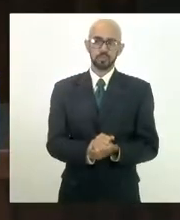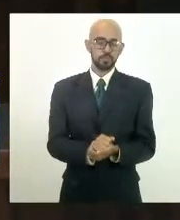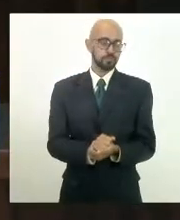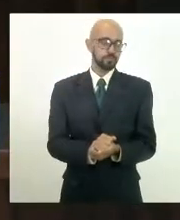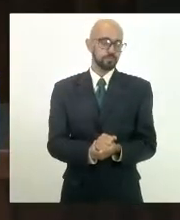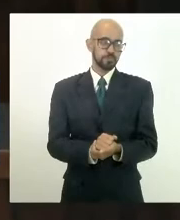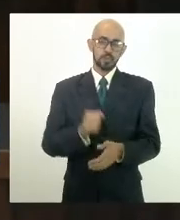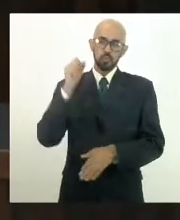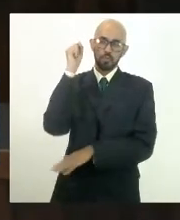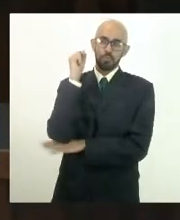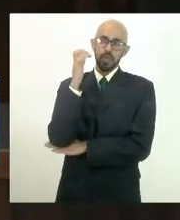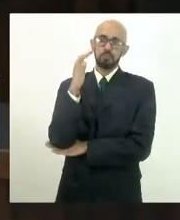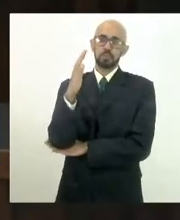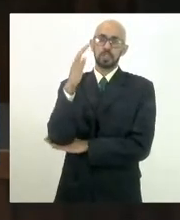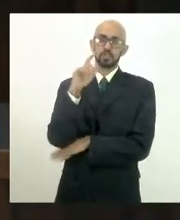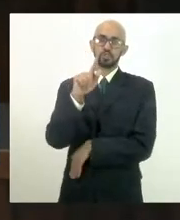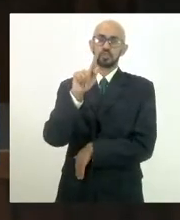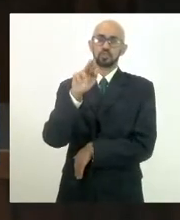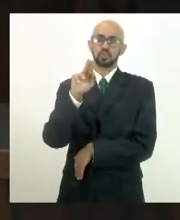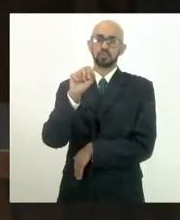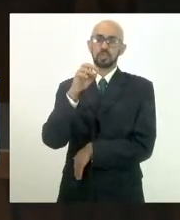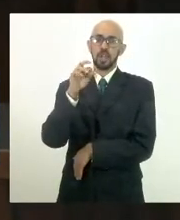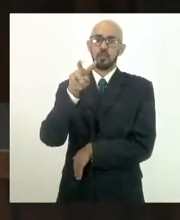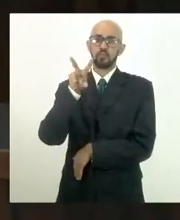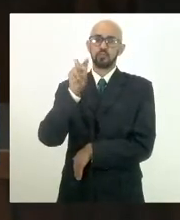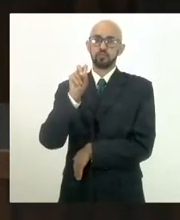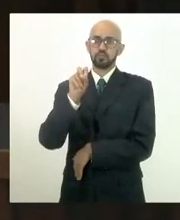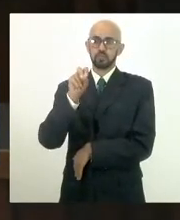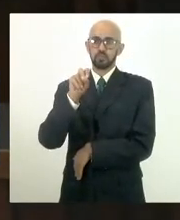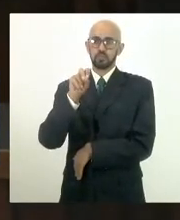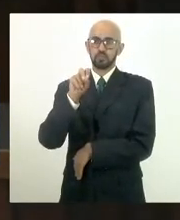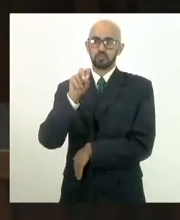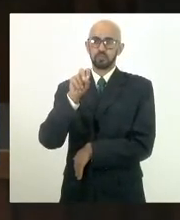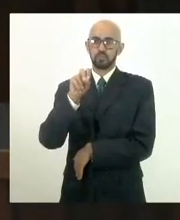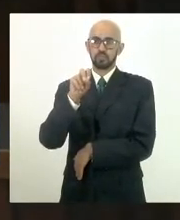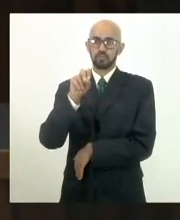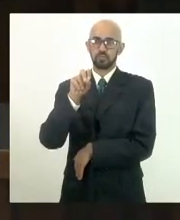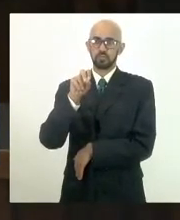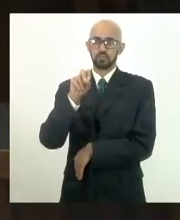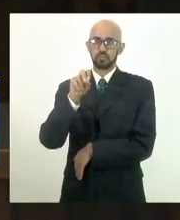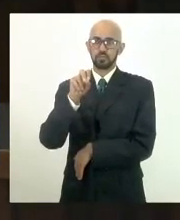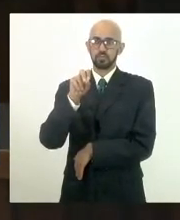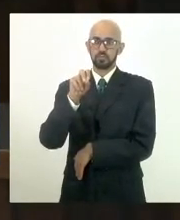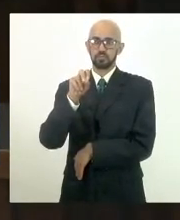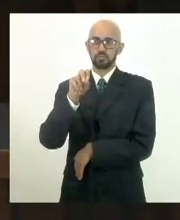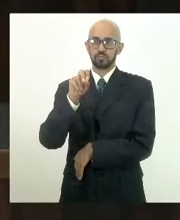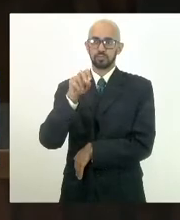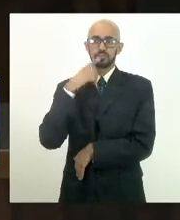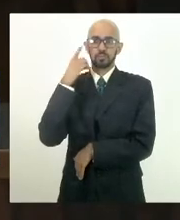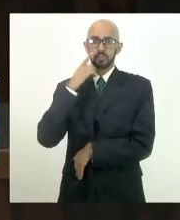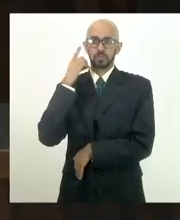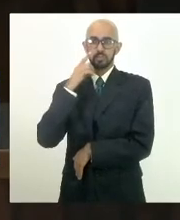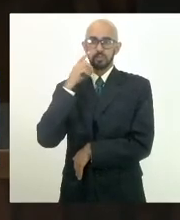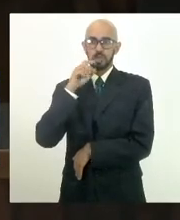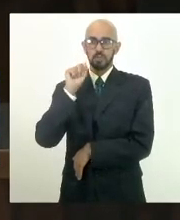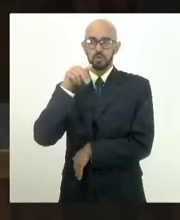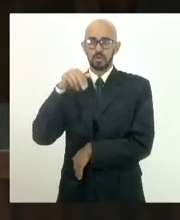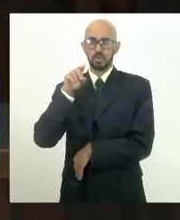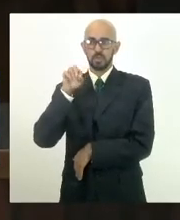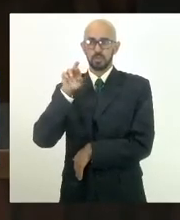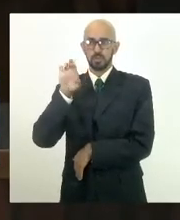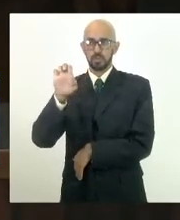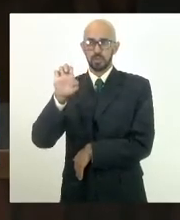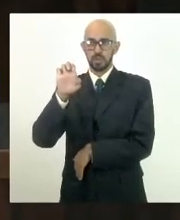Meio Ambiente, deputado Gustavo Schmidt. Deputado Gustavo Schmidt. Deputado André Correia.